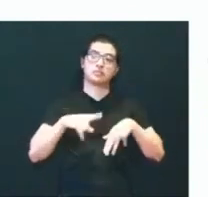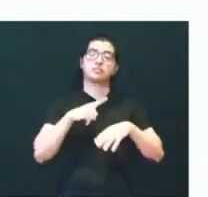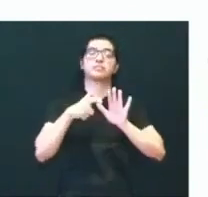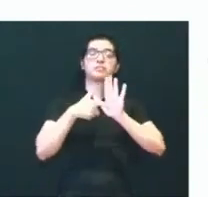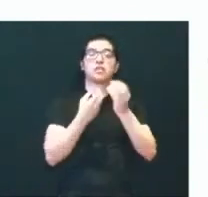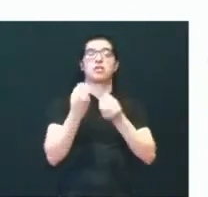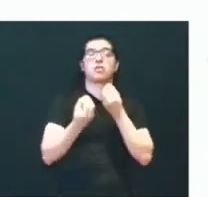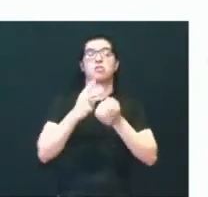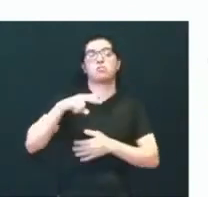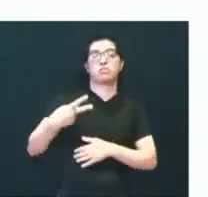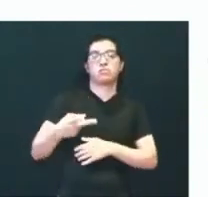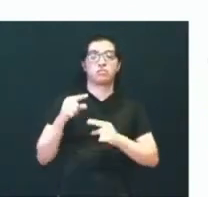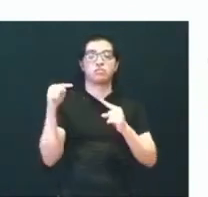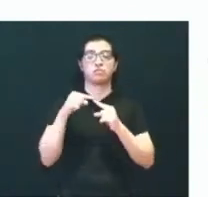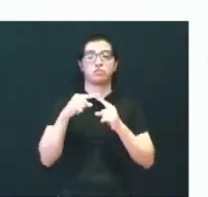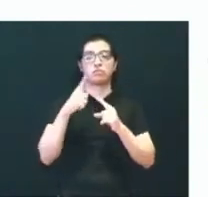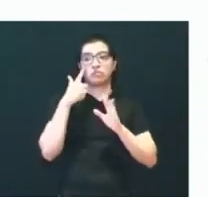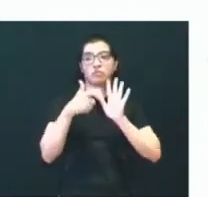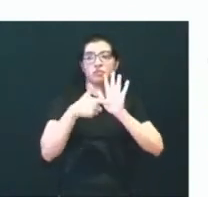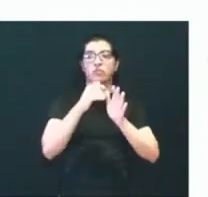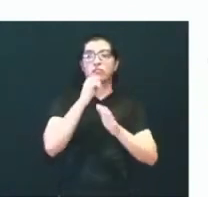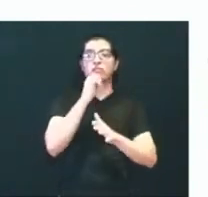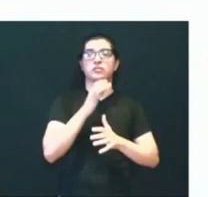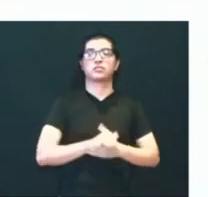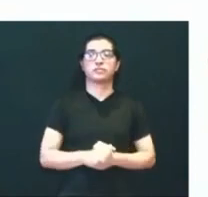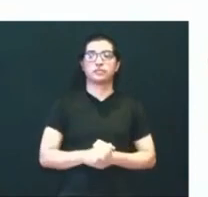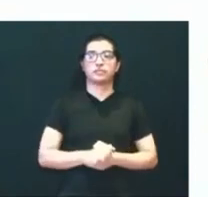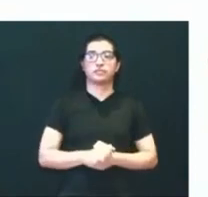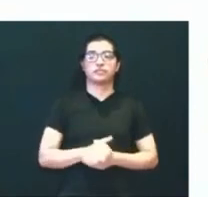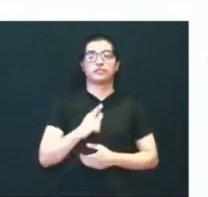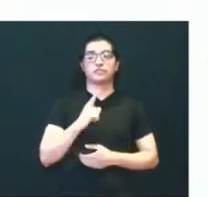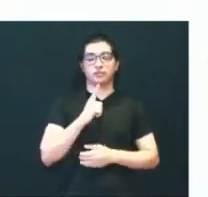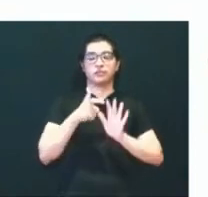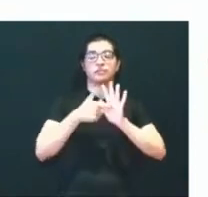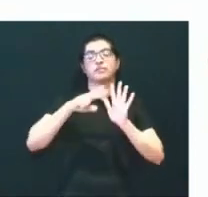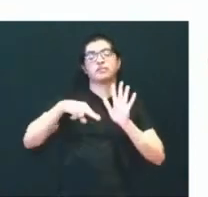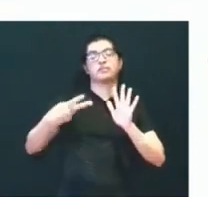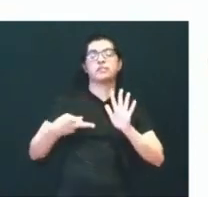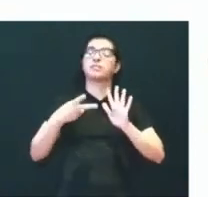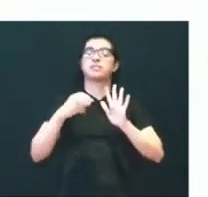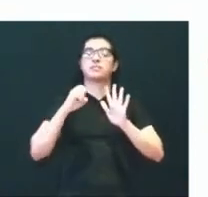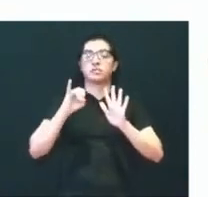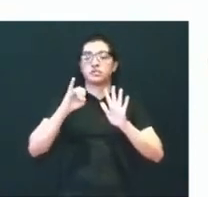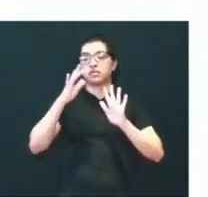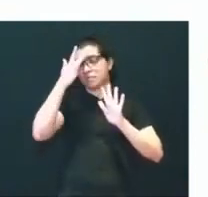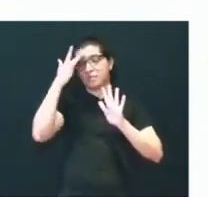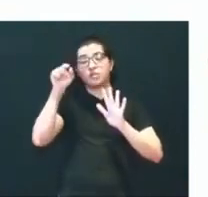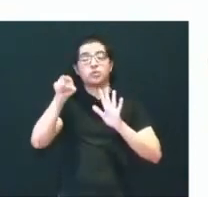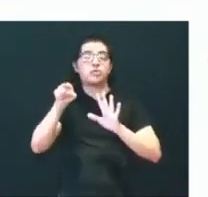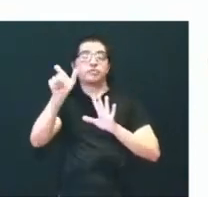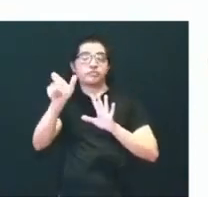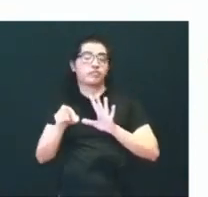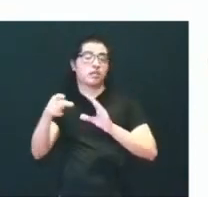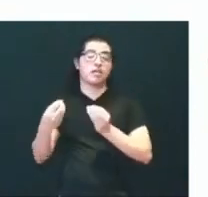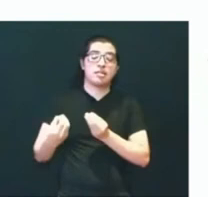é o transplante propriamente dito. Na realidade, o transplante, quando a gente pega um doador, o doador ele